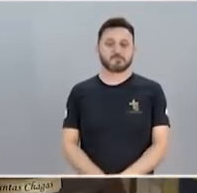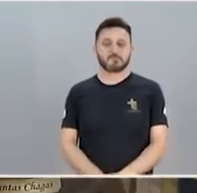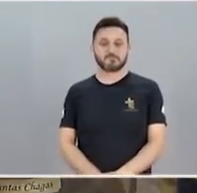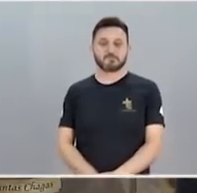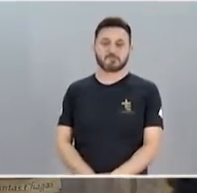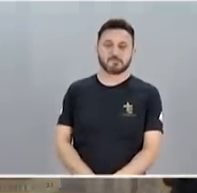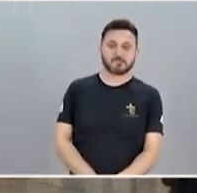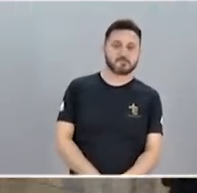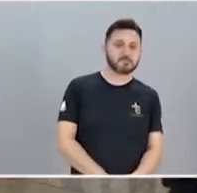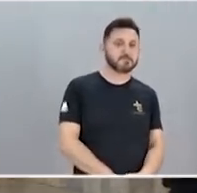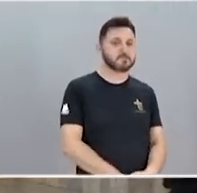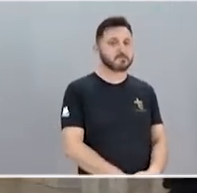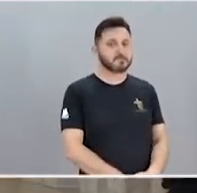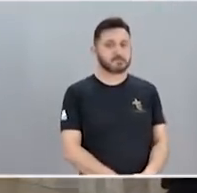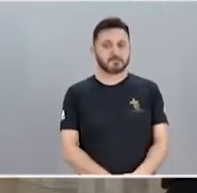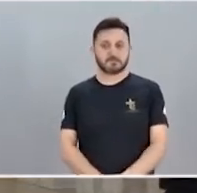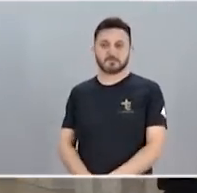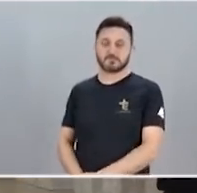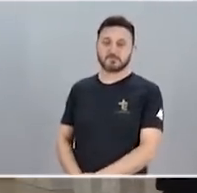céu,